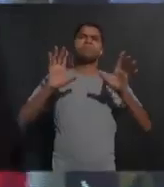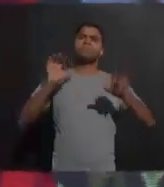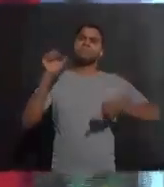extraordinário